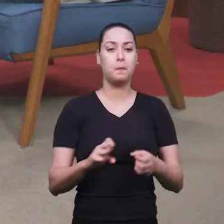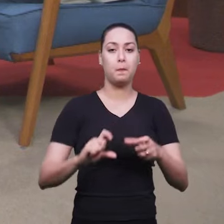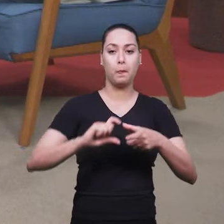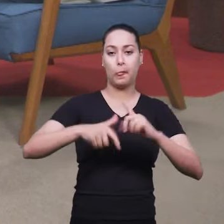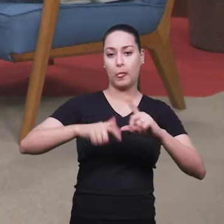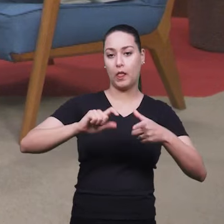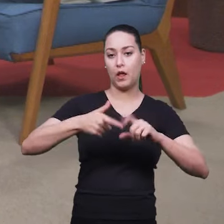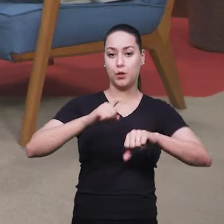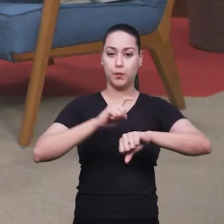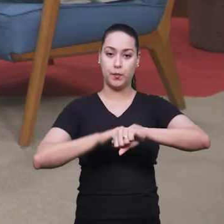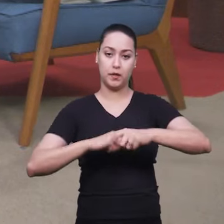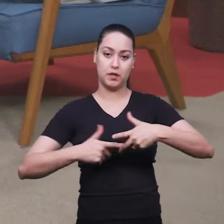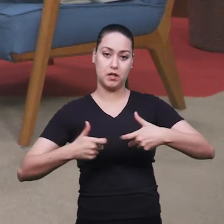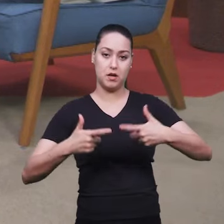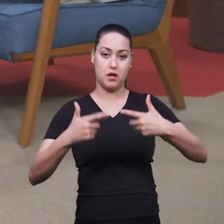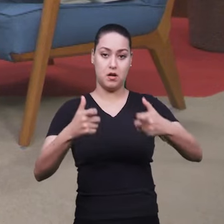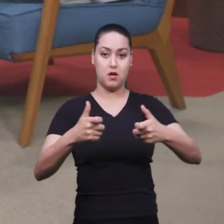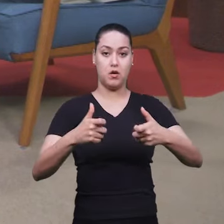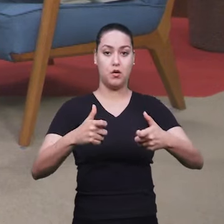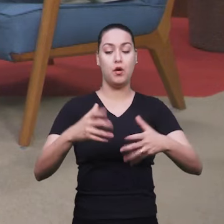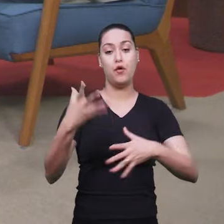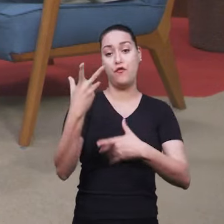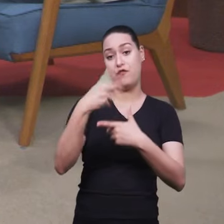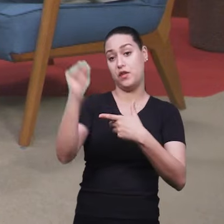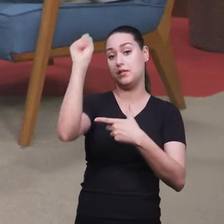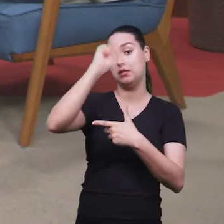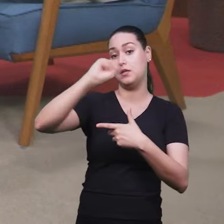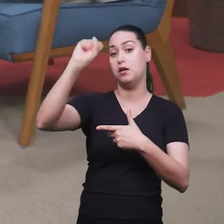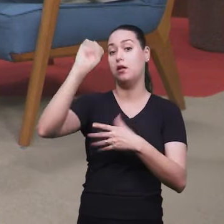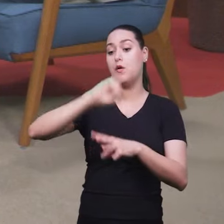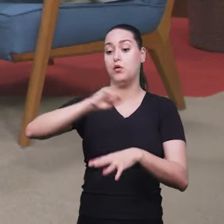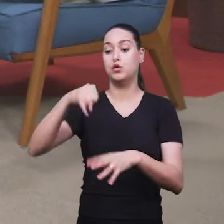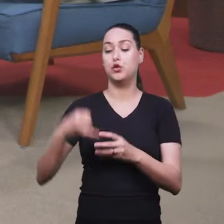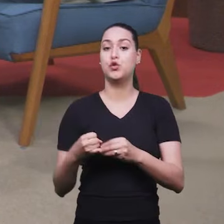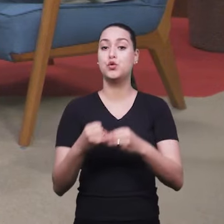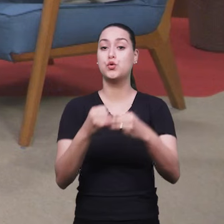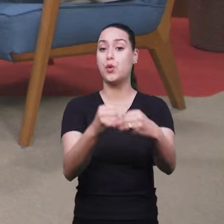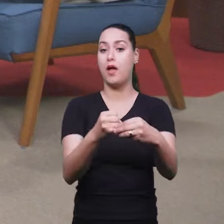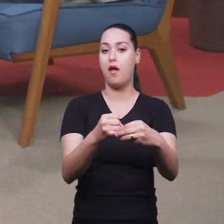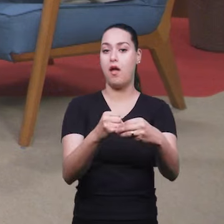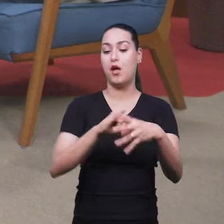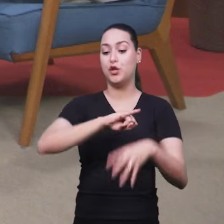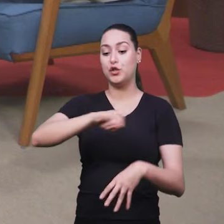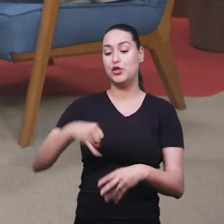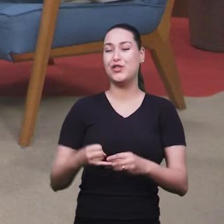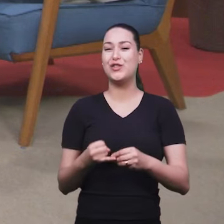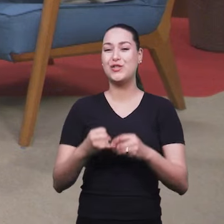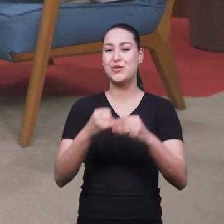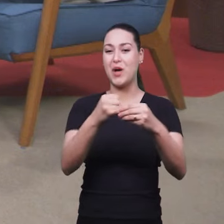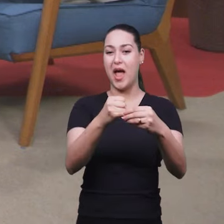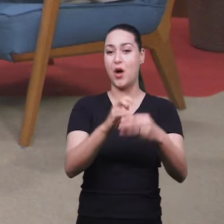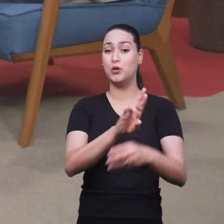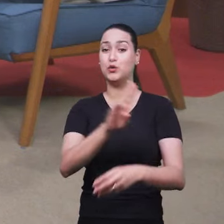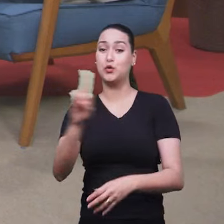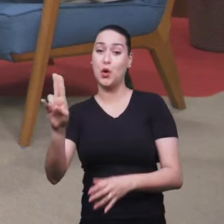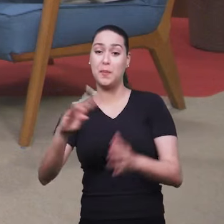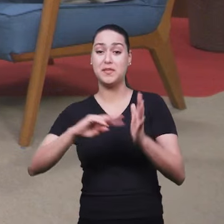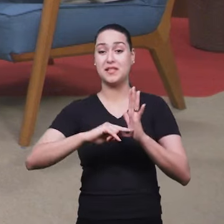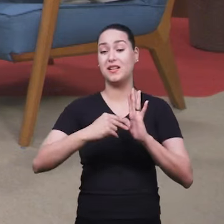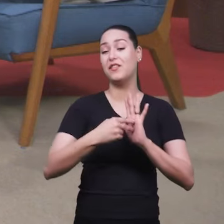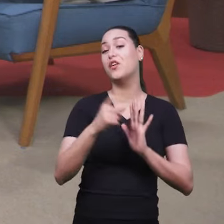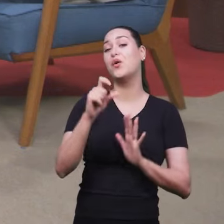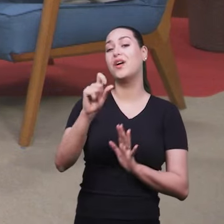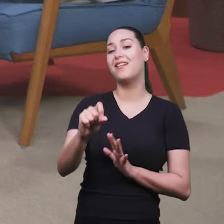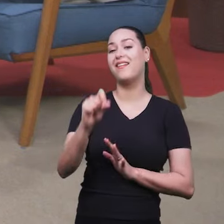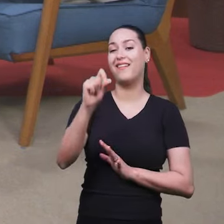você falou, Sérgio, a partir de uma Foi batalha conquistada por Josué. por Josué. Qual a raiz do nome de Josué?